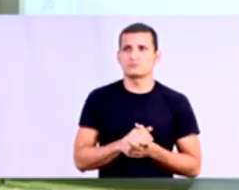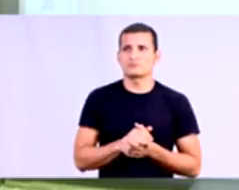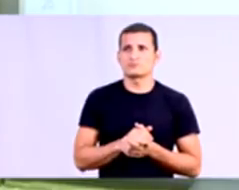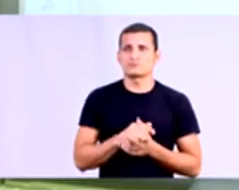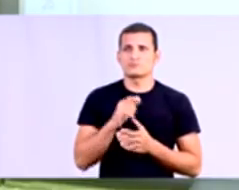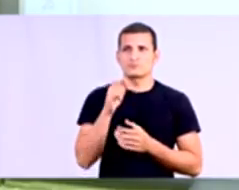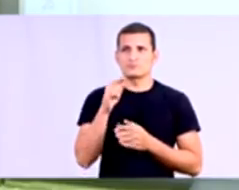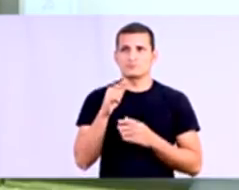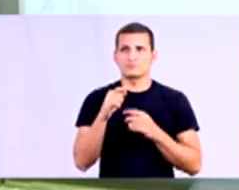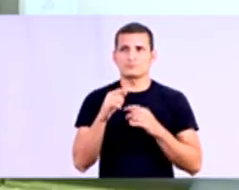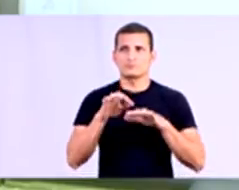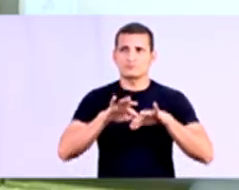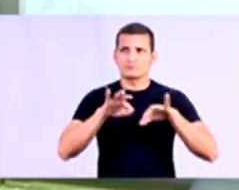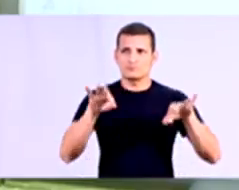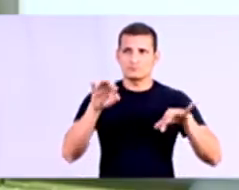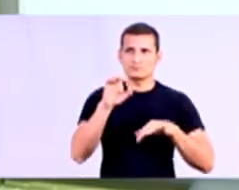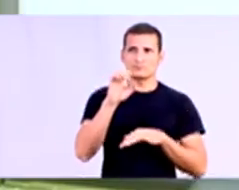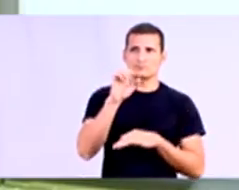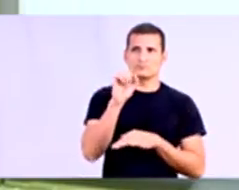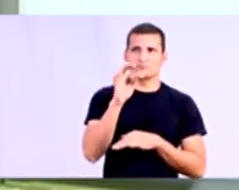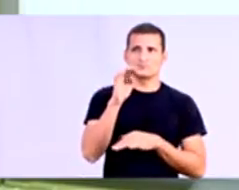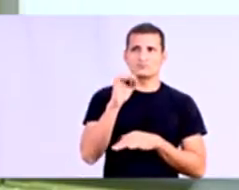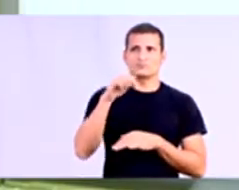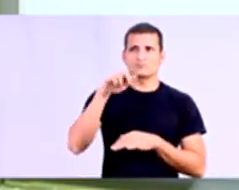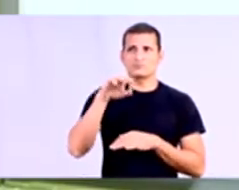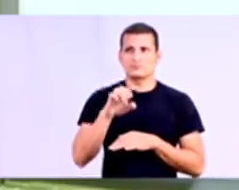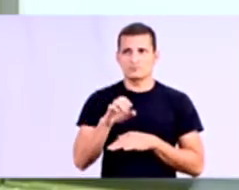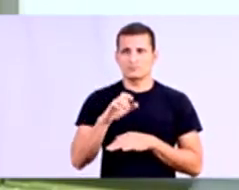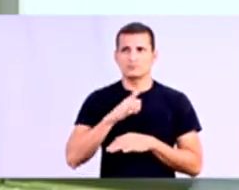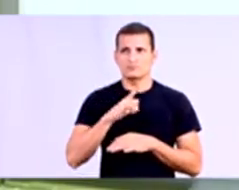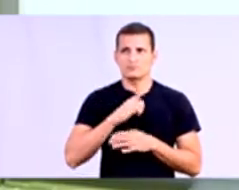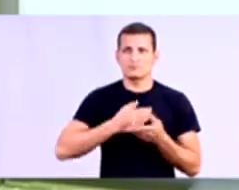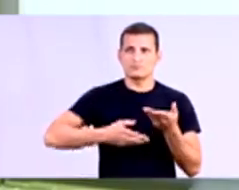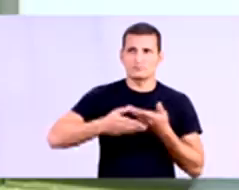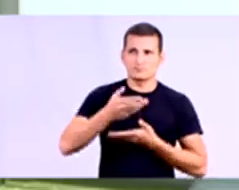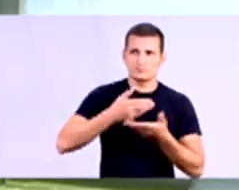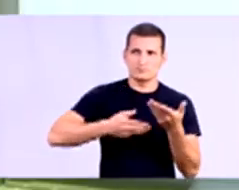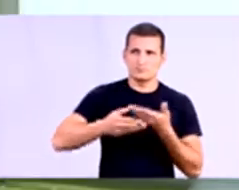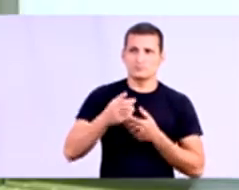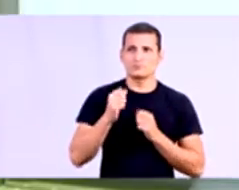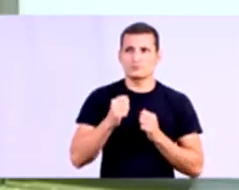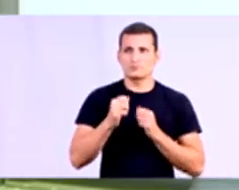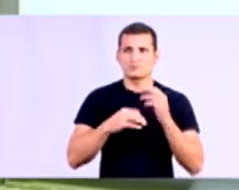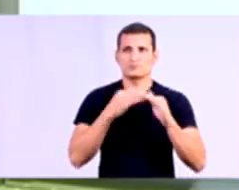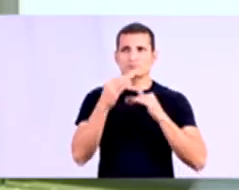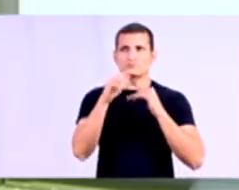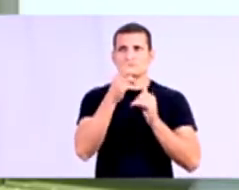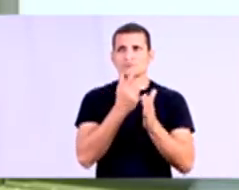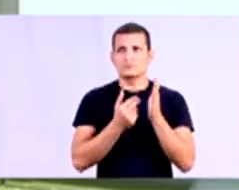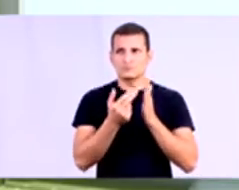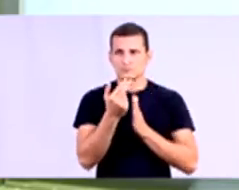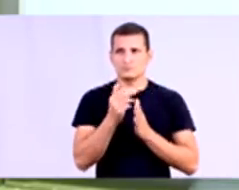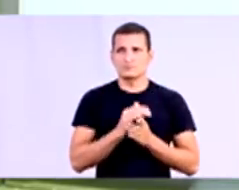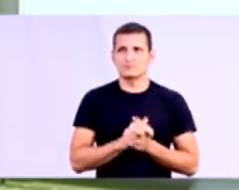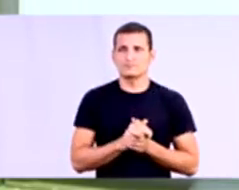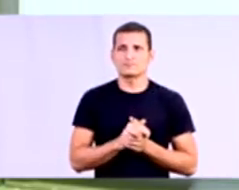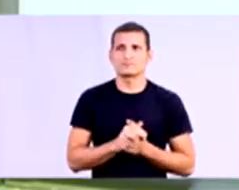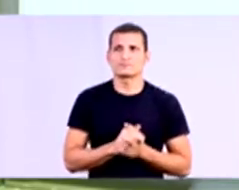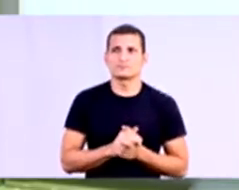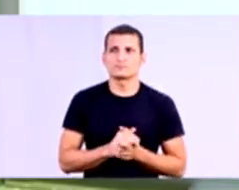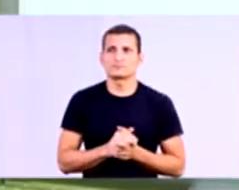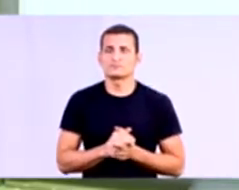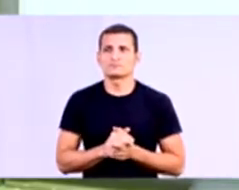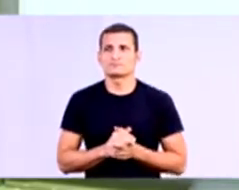esse produto seja separado no estoque. Então ele já tem aí uma interação, eu posso evoluir esse diagrama. Enfim, isso daqui